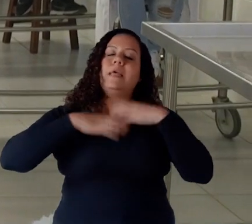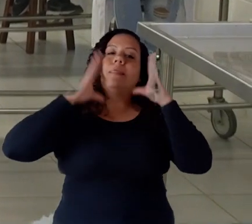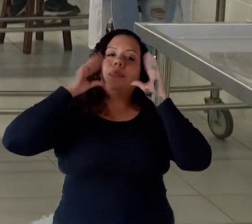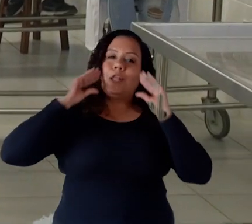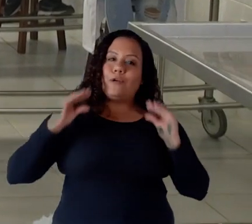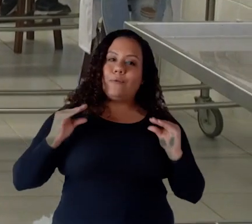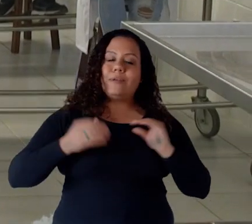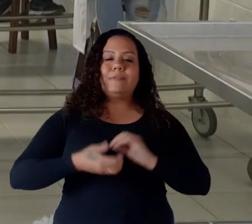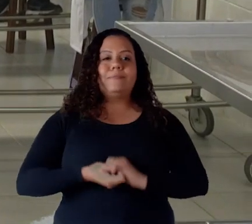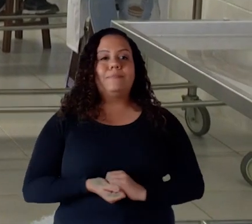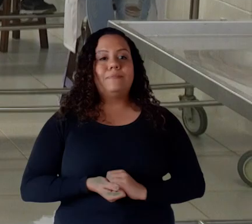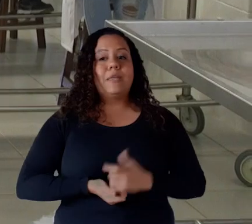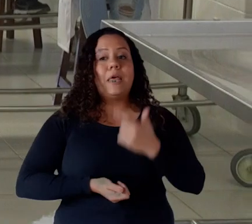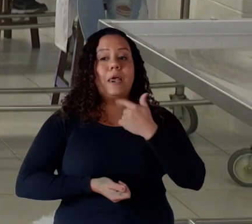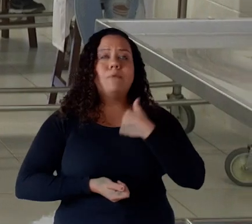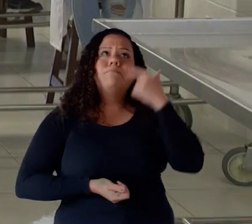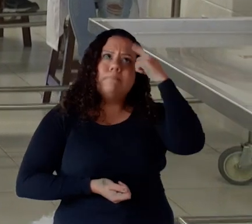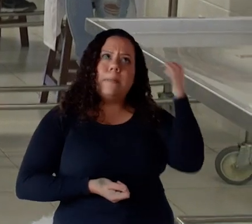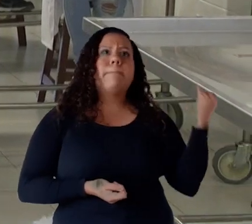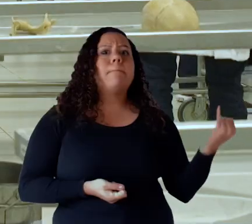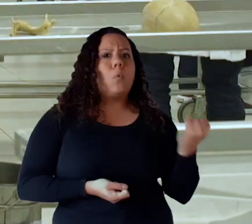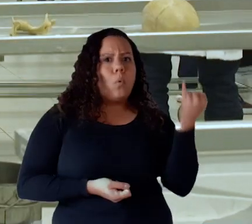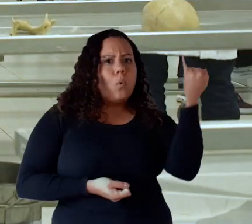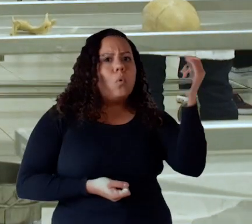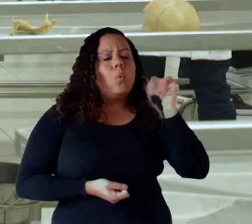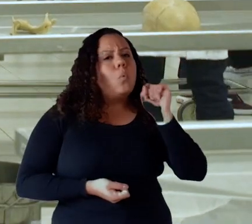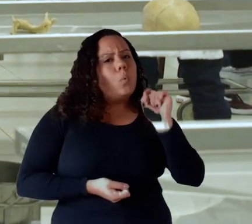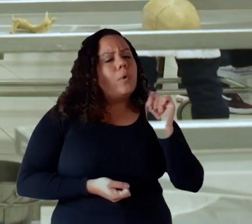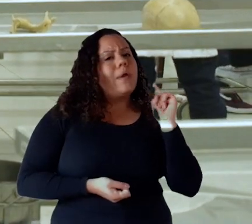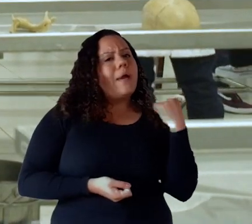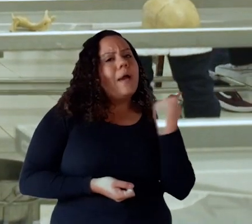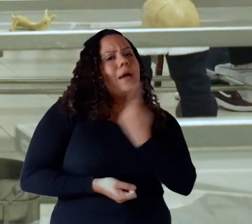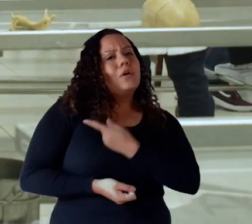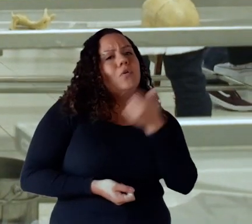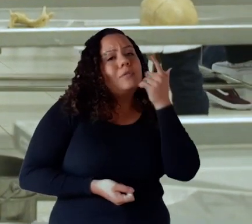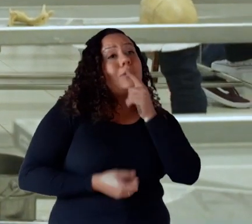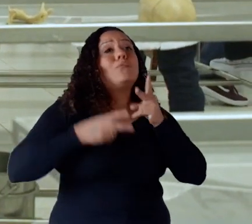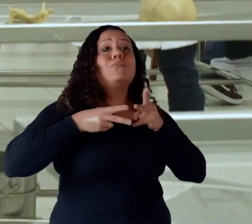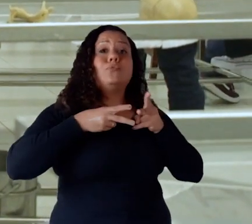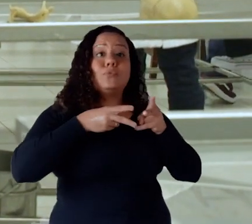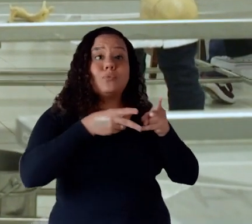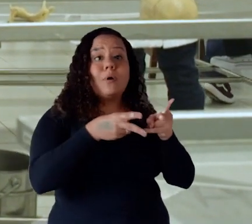seguro e deixando a gente bem tranquilo. Eu acho importante